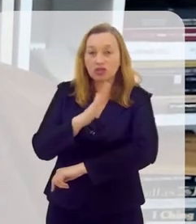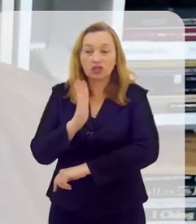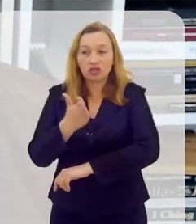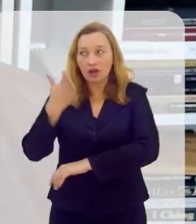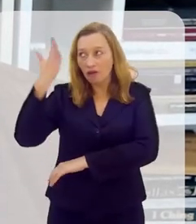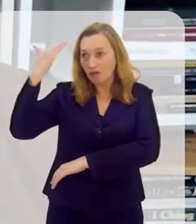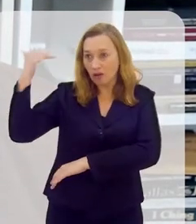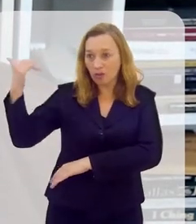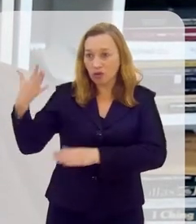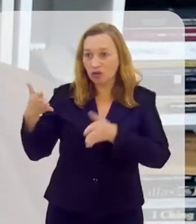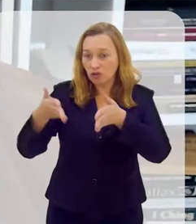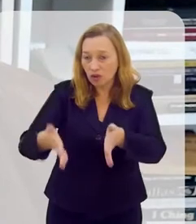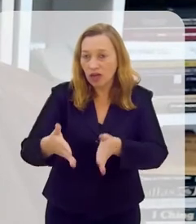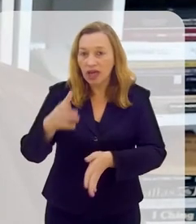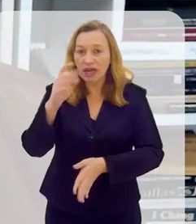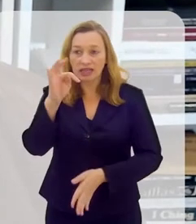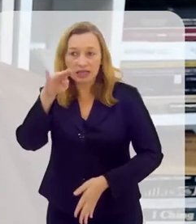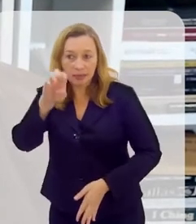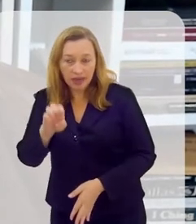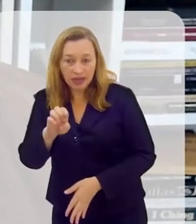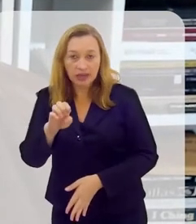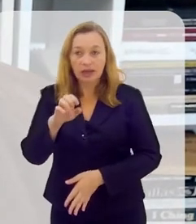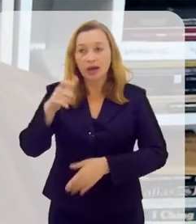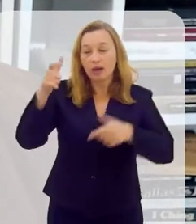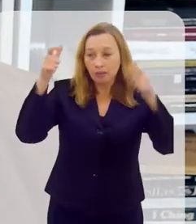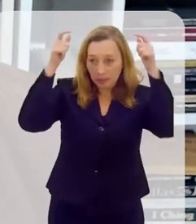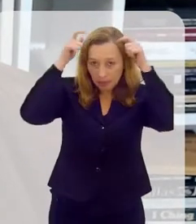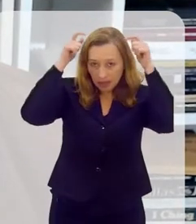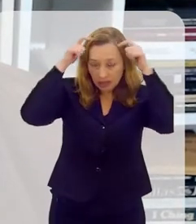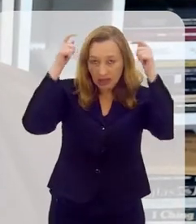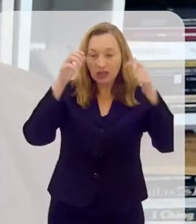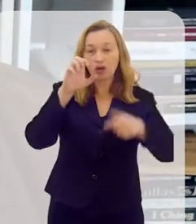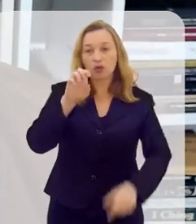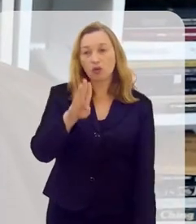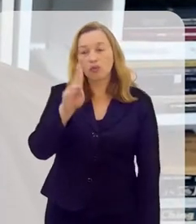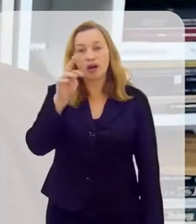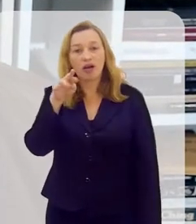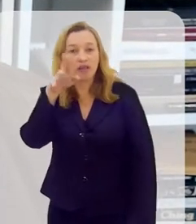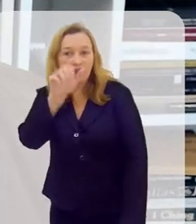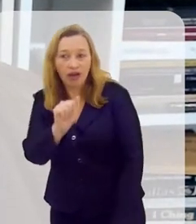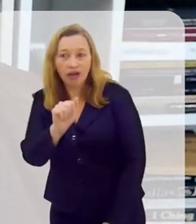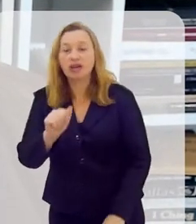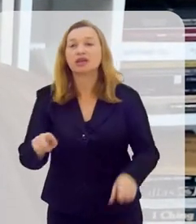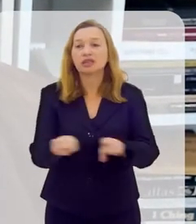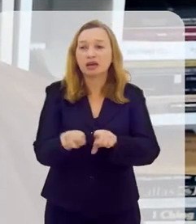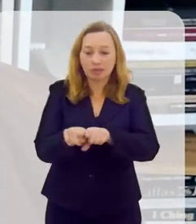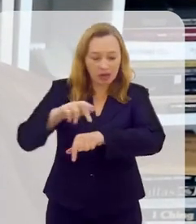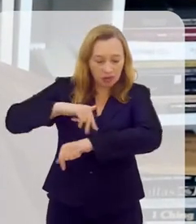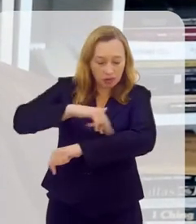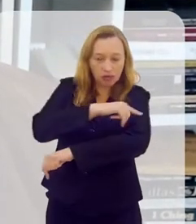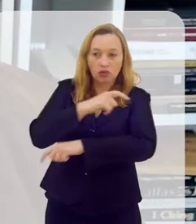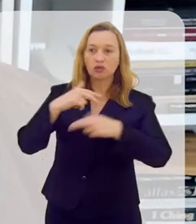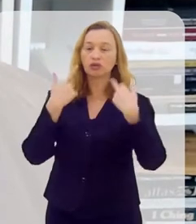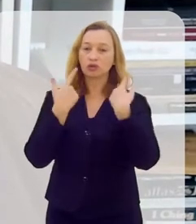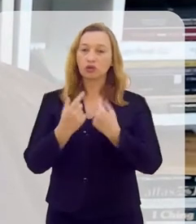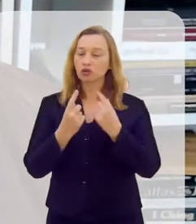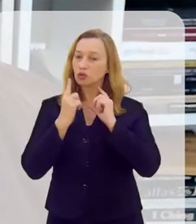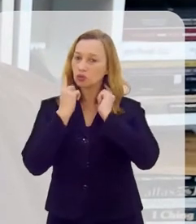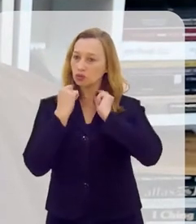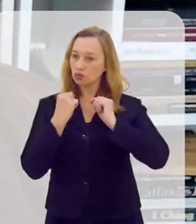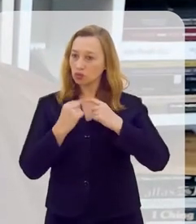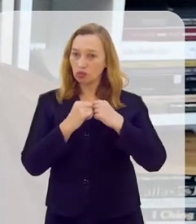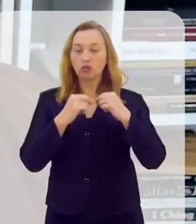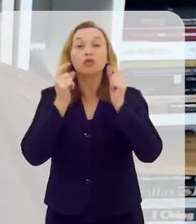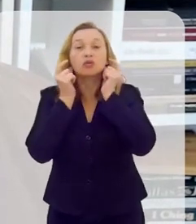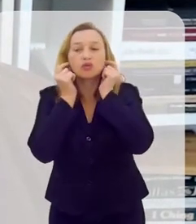já jogou holofotes sobre Elizabeth do Touro, princesa de Uganda. Desfilou presencialmente com a coleção Joias do